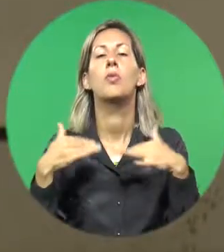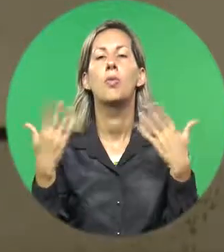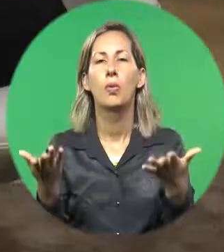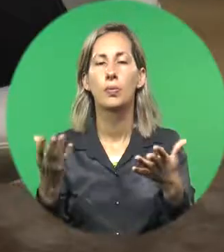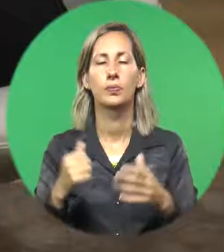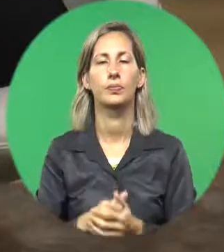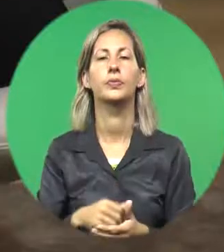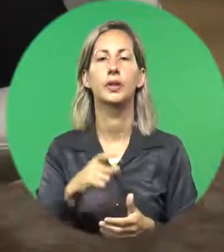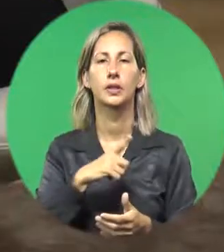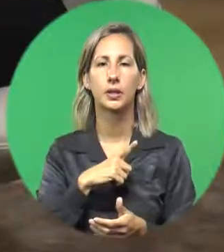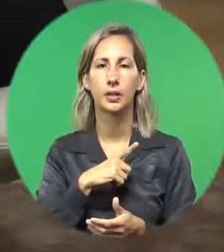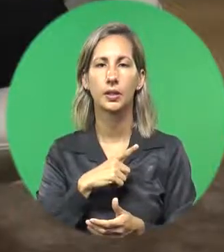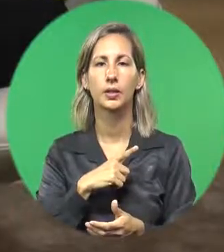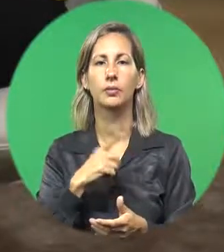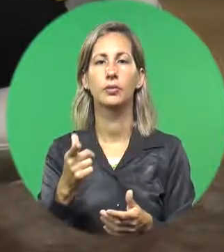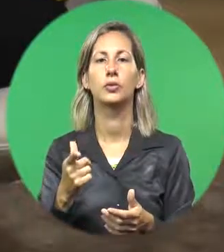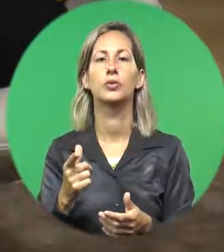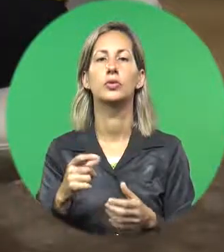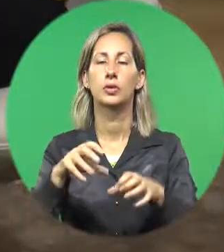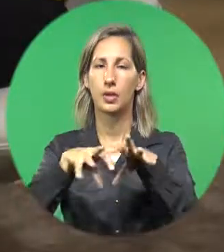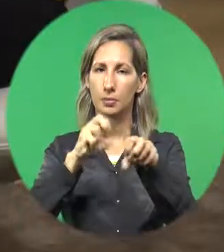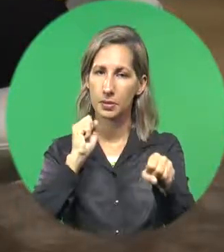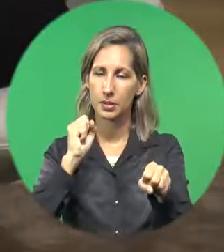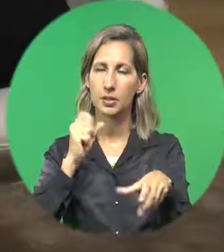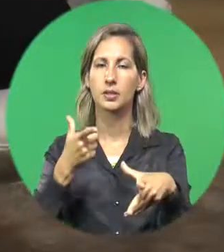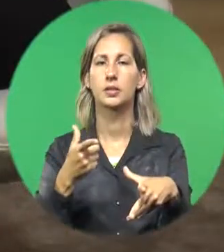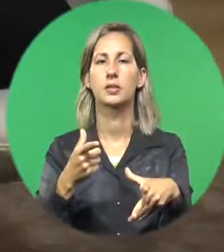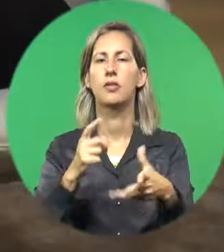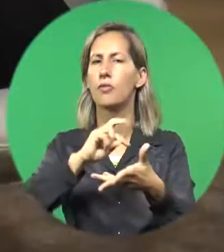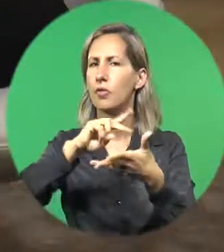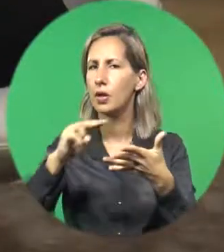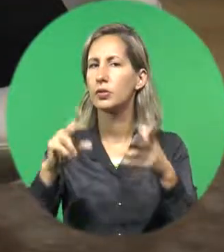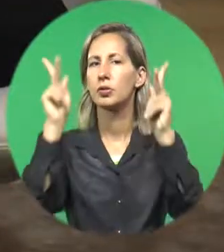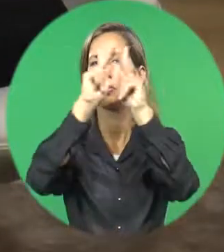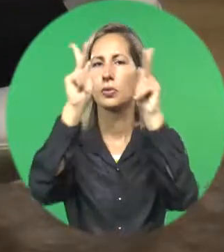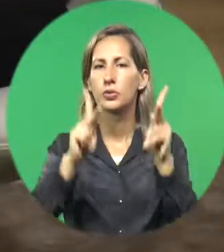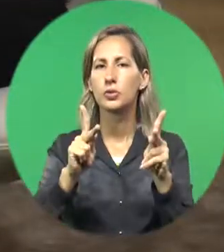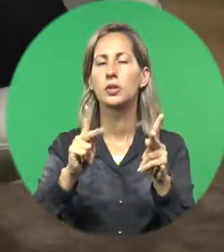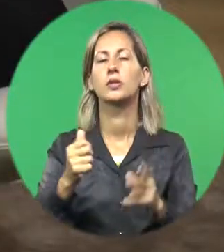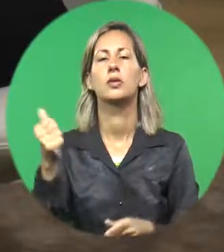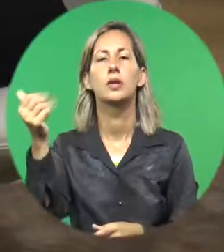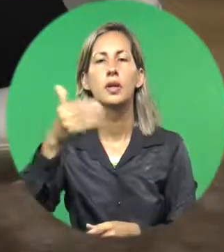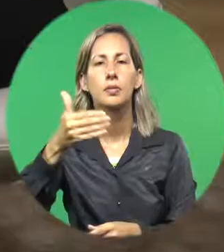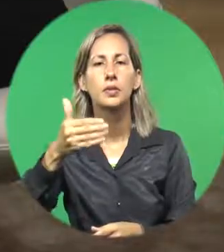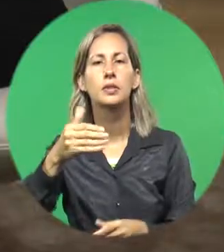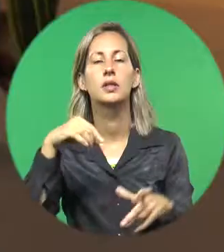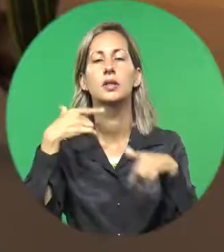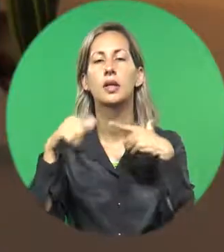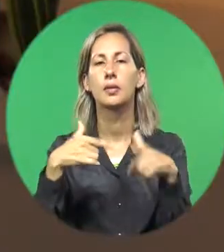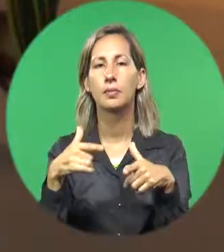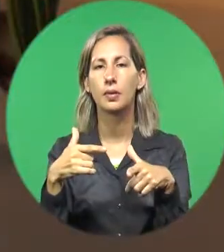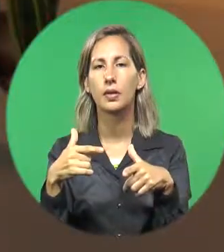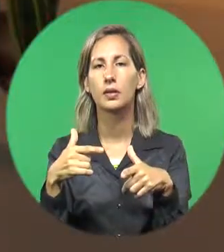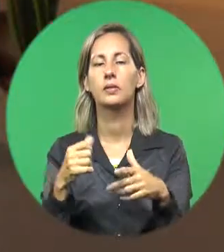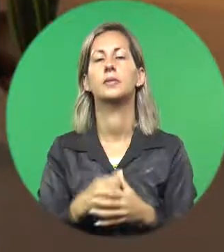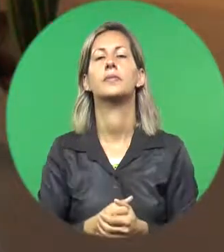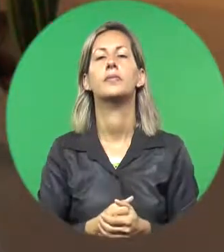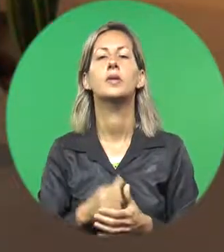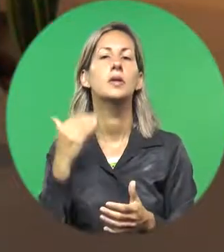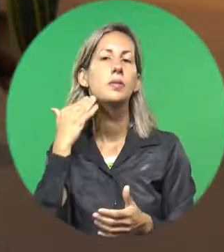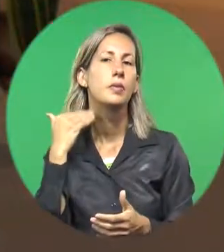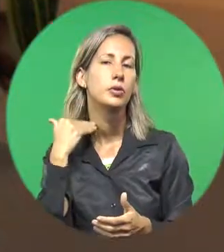2019? Nós temos também o nosso eixo de capacitação, nós temos uma série de projetos para capacitação dos servidores